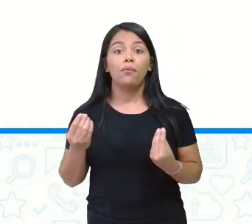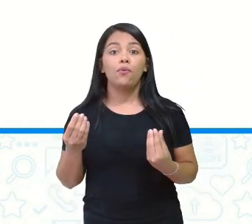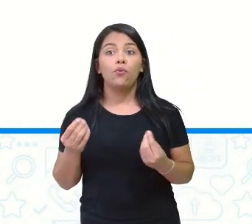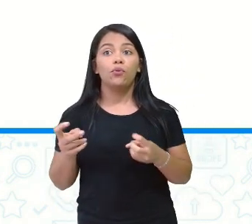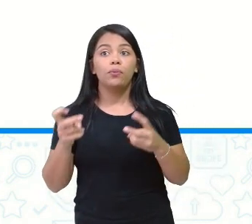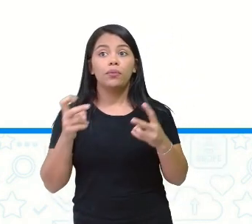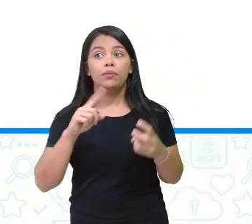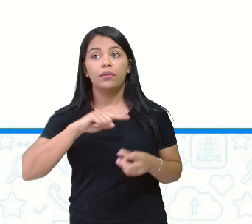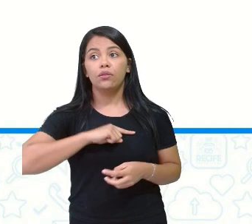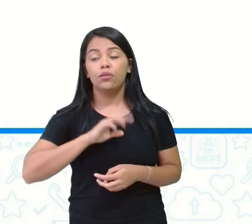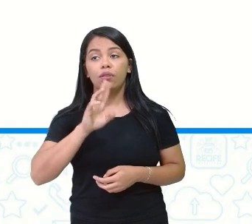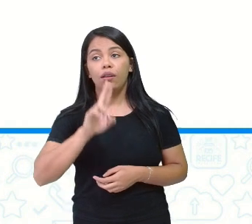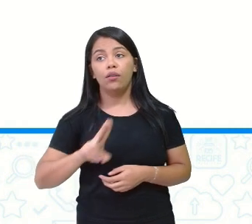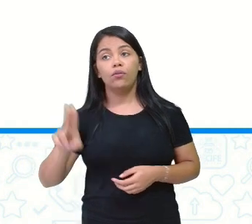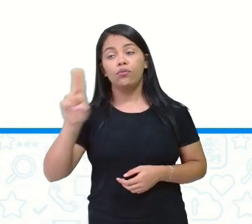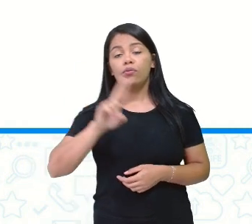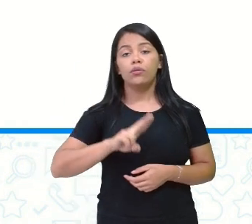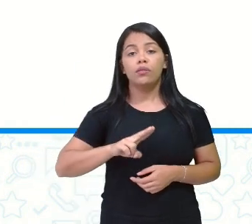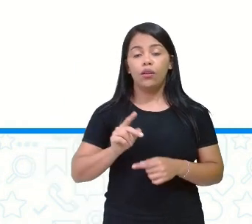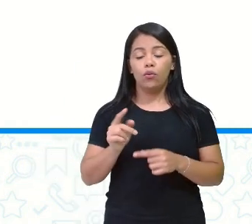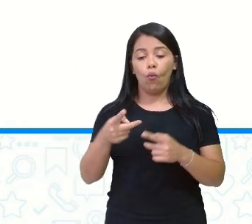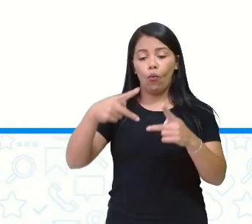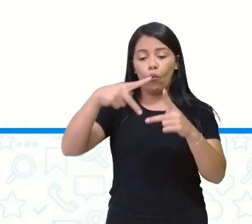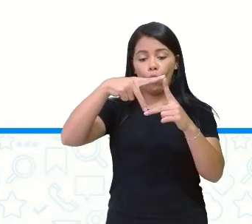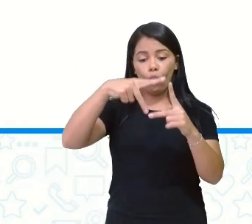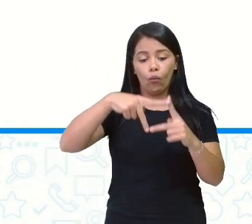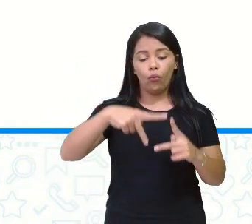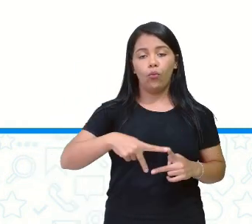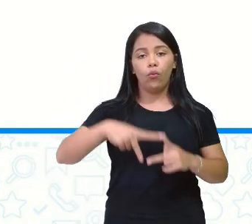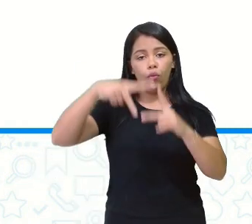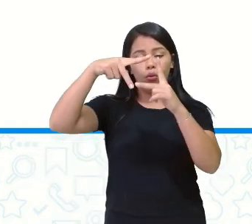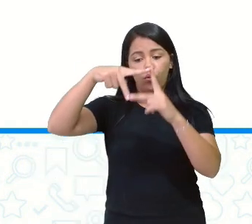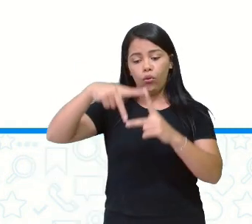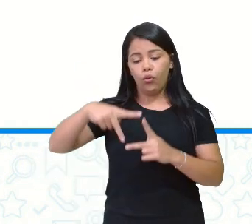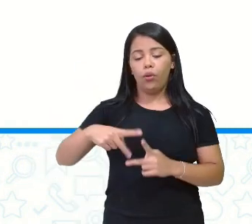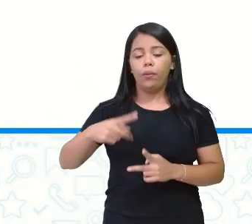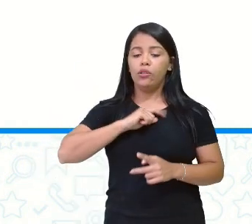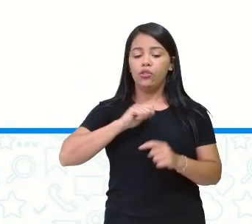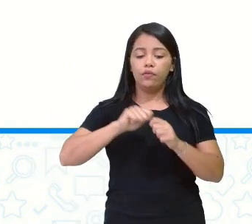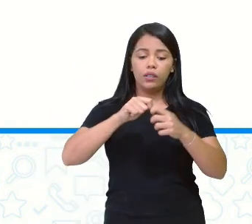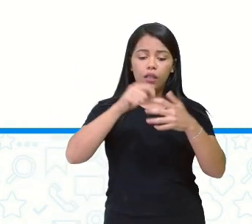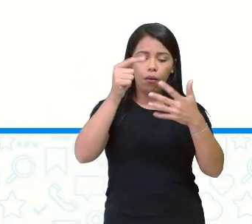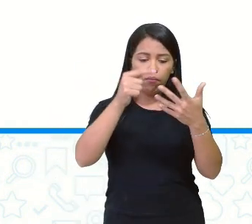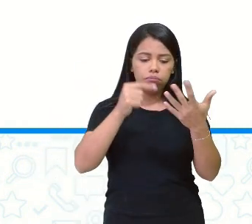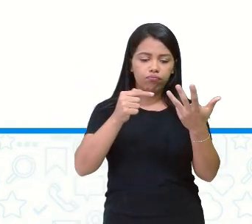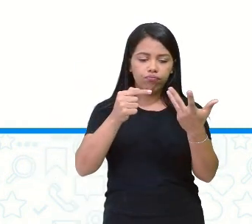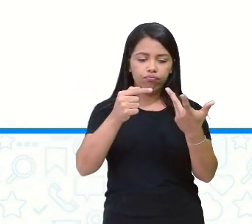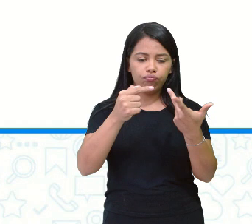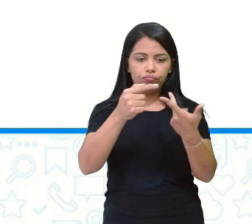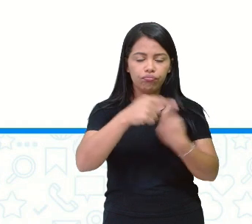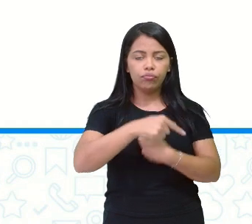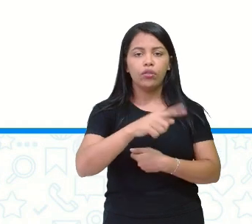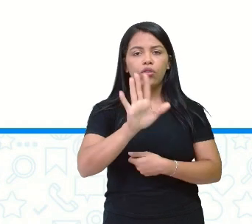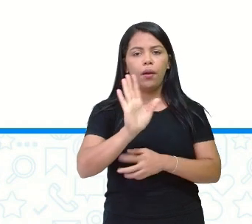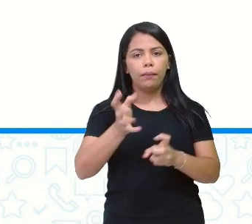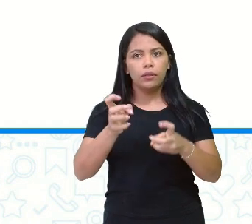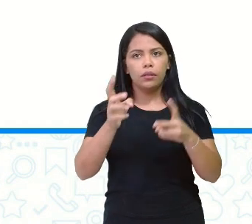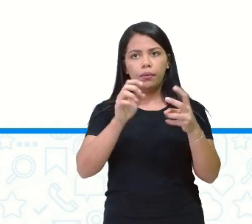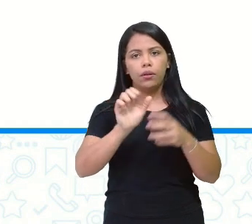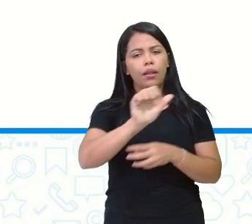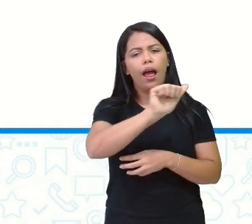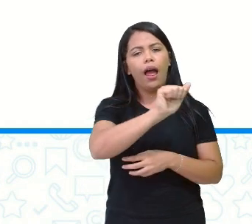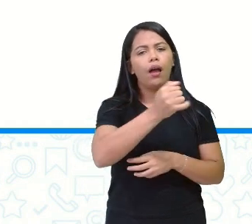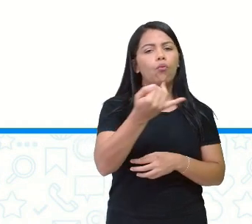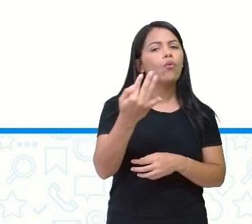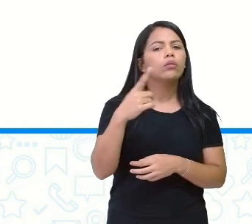o quadrado como unidade de medida. Então, na letra A, já contaram aí quantos